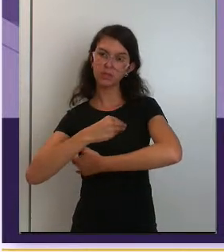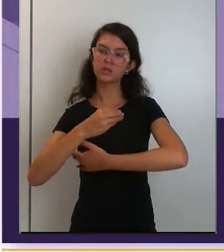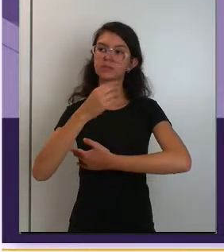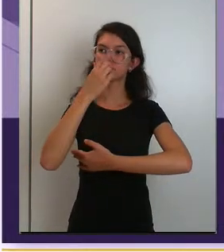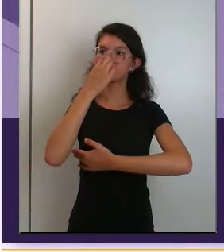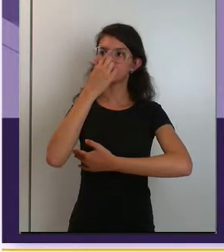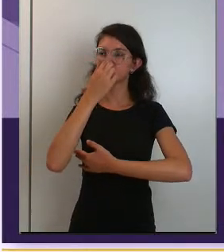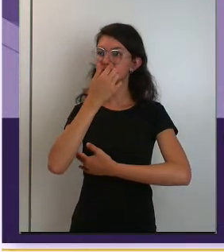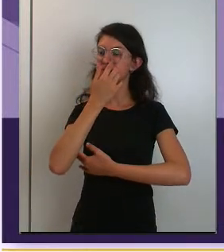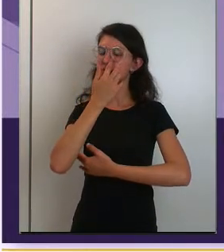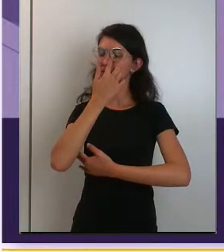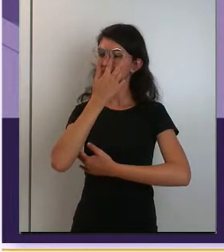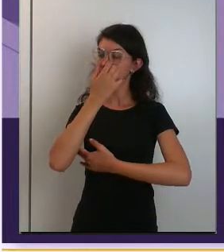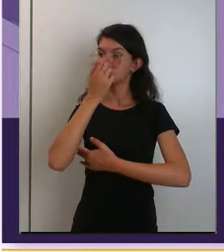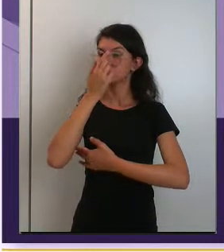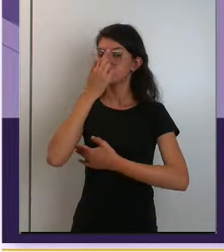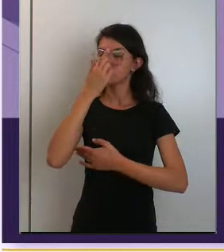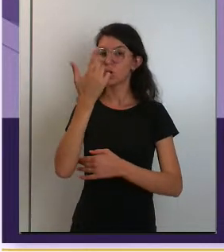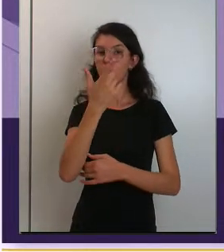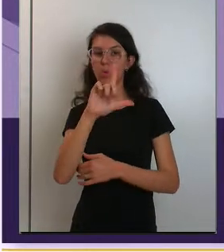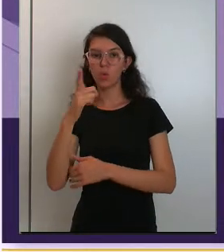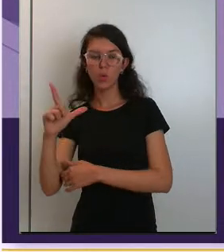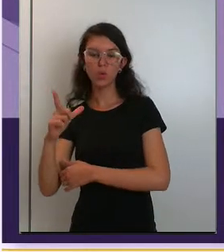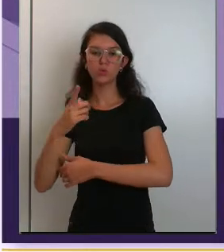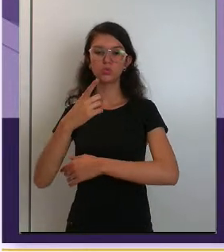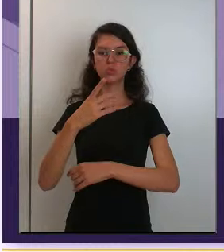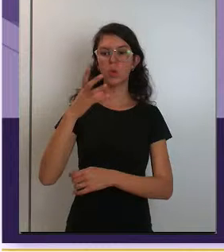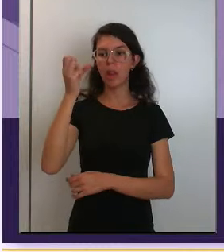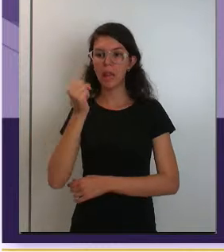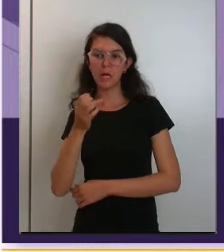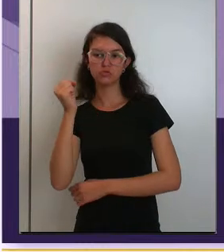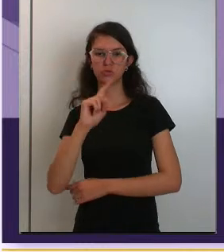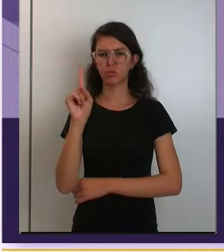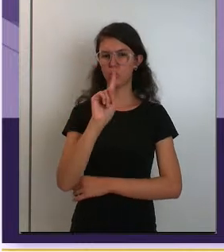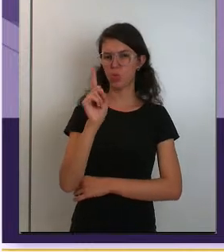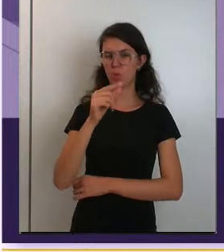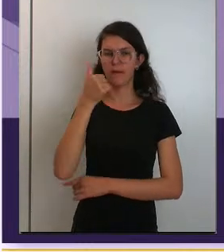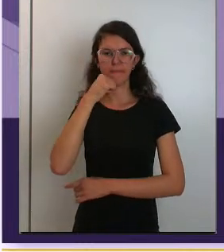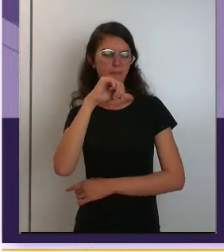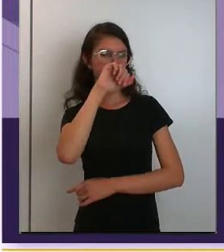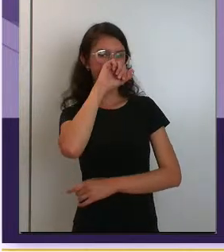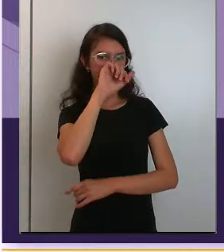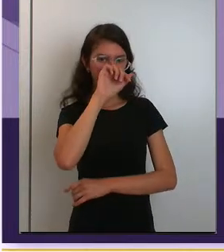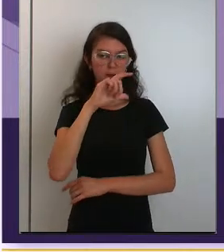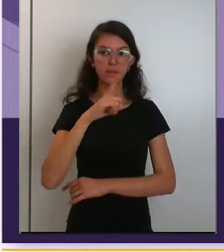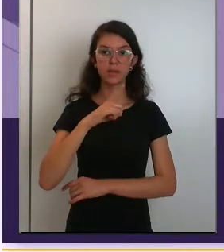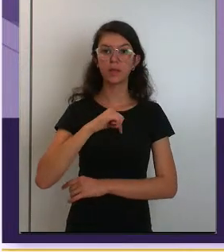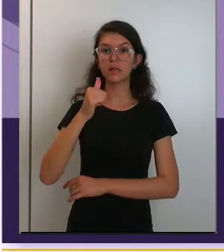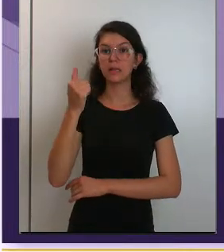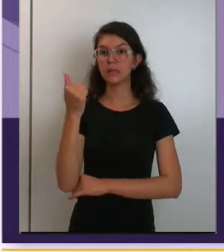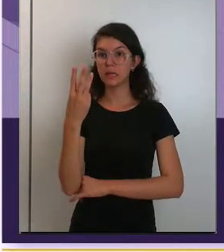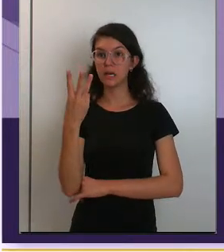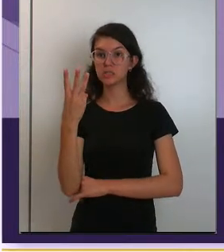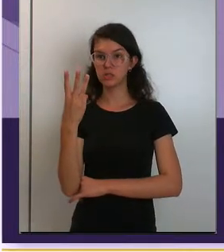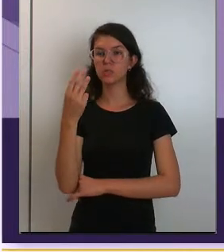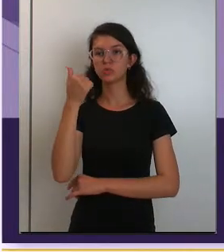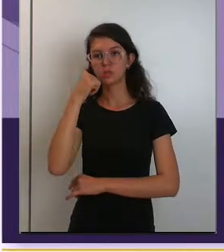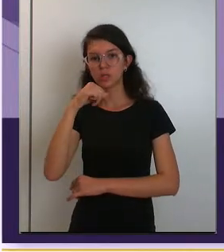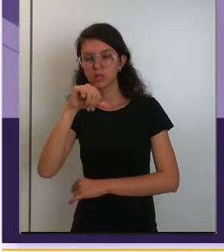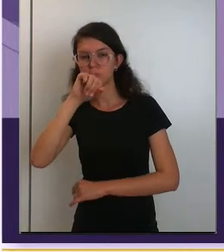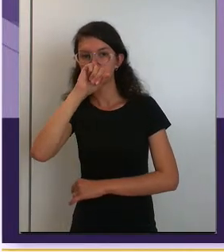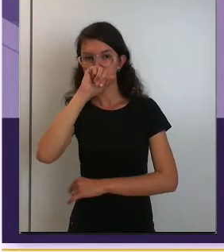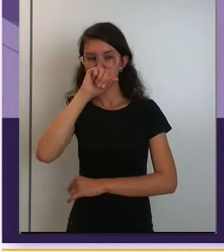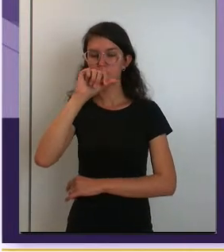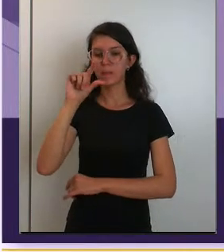infantis e de outros leites que não materno, a gente vê que 13% das mães crianças menores